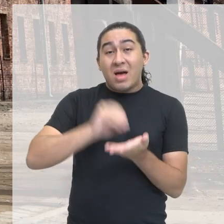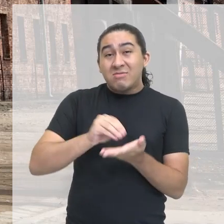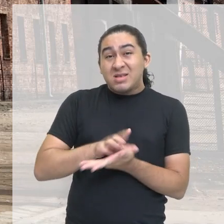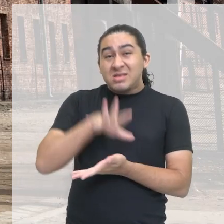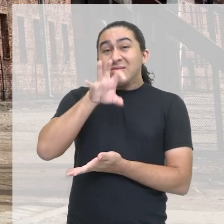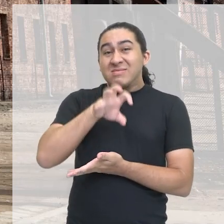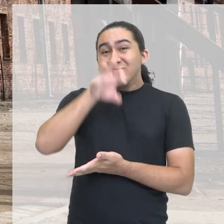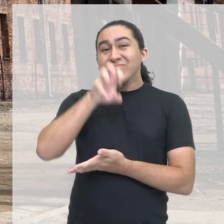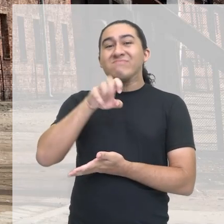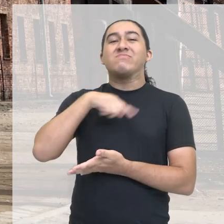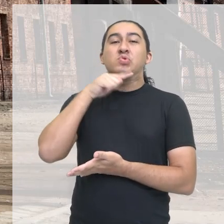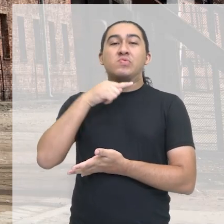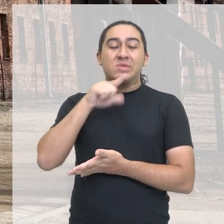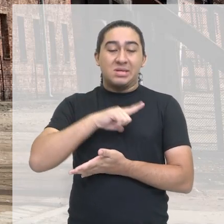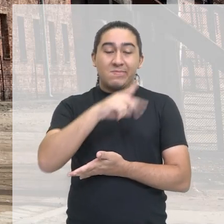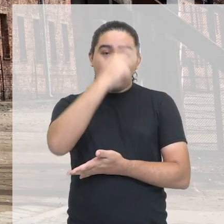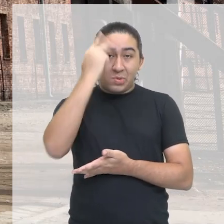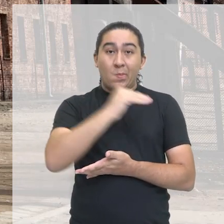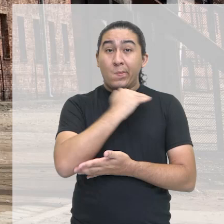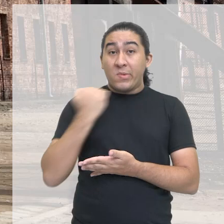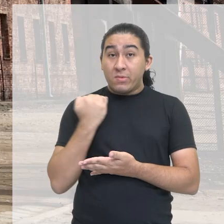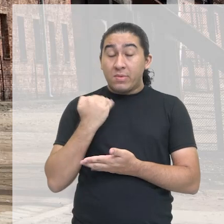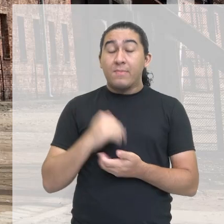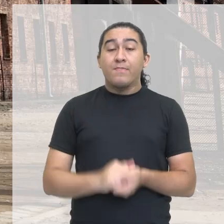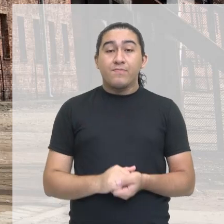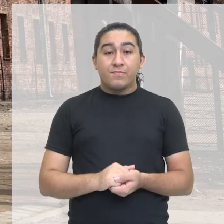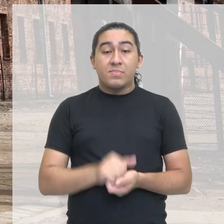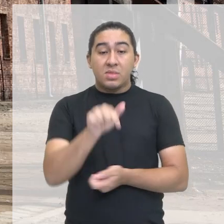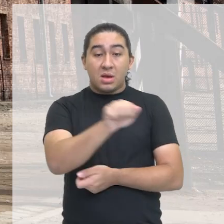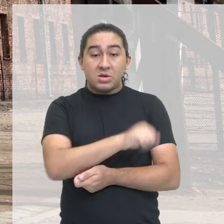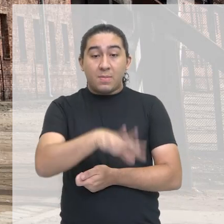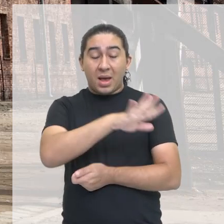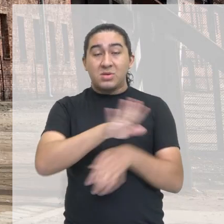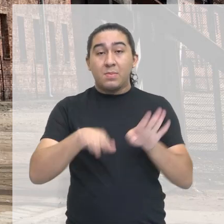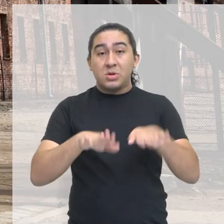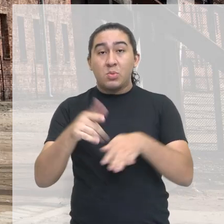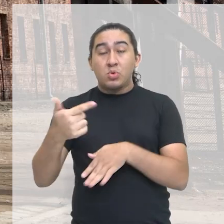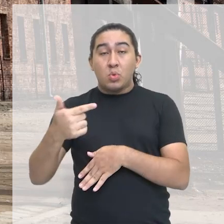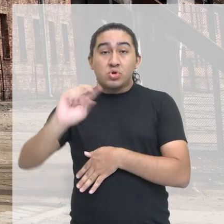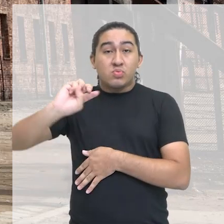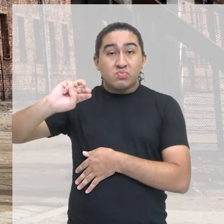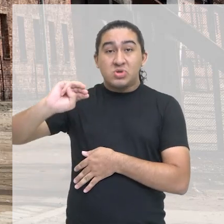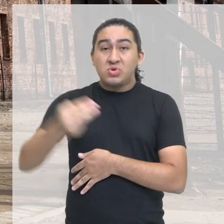levando à morte. E dentro desse ambiente, morreram aproximadamente